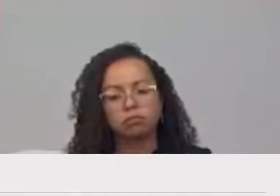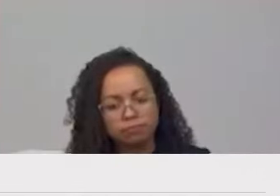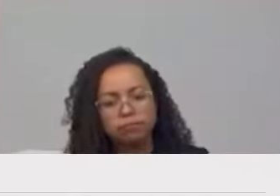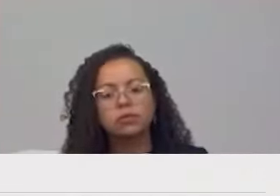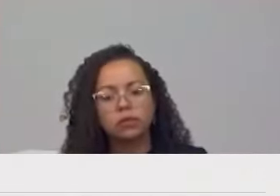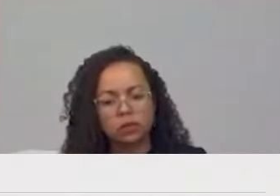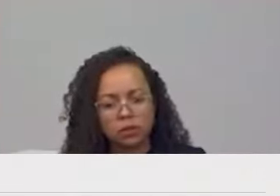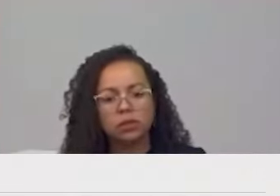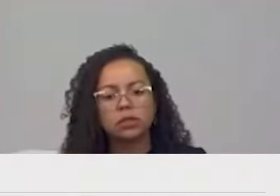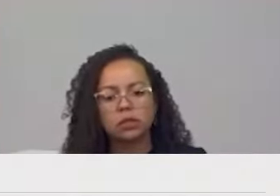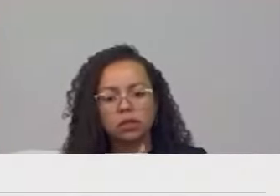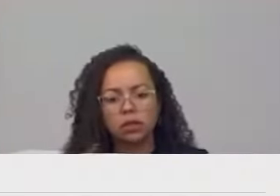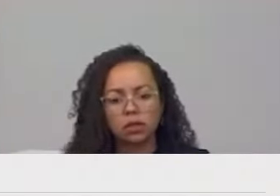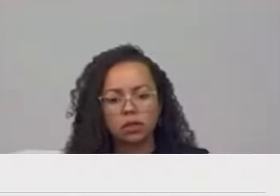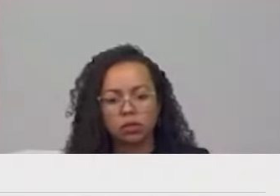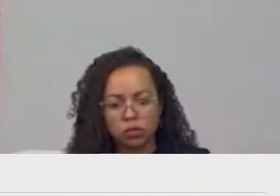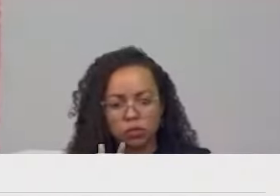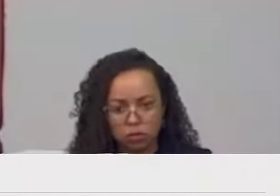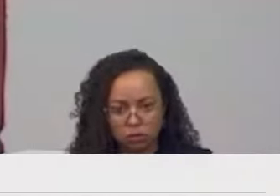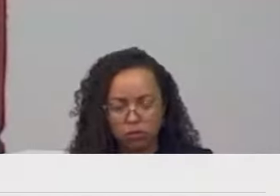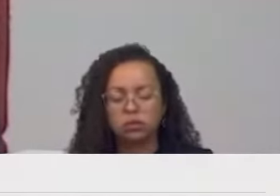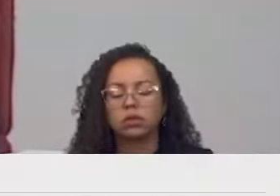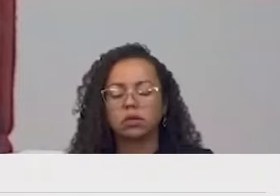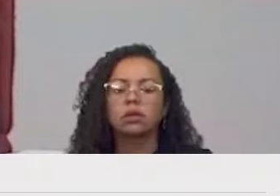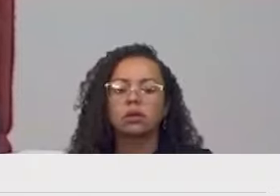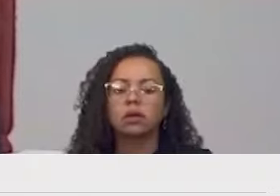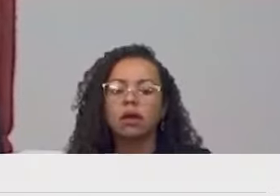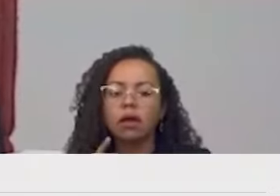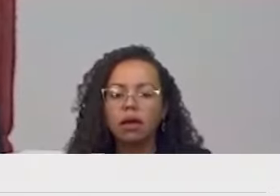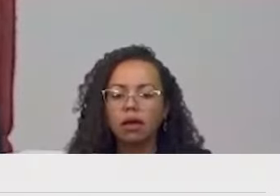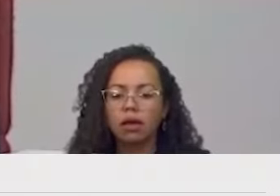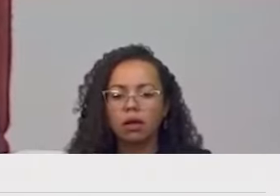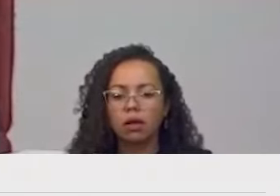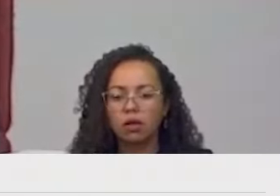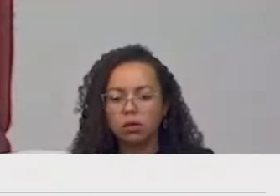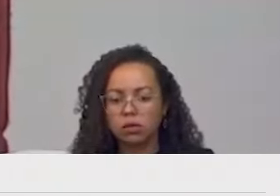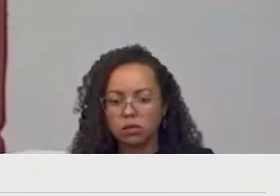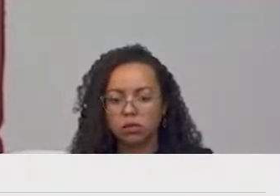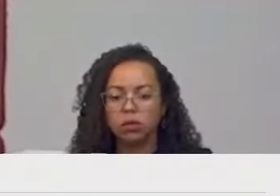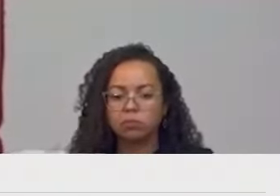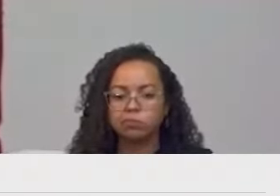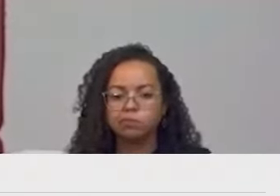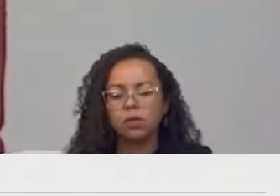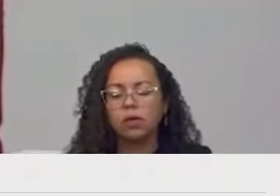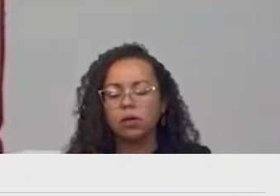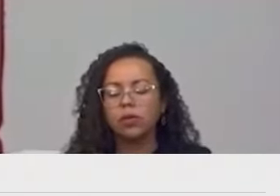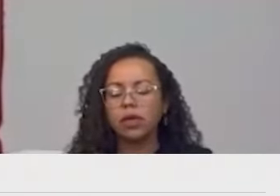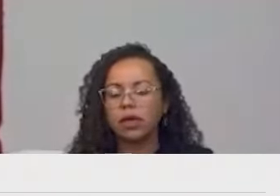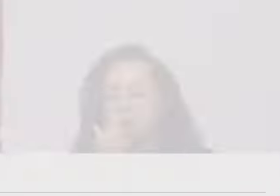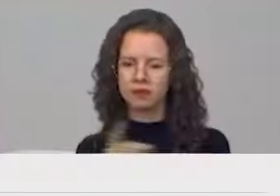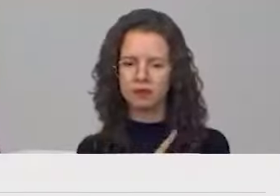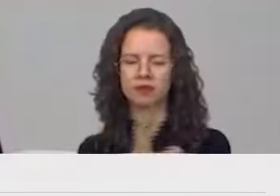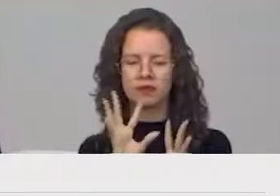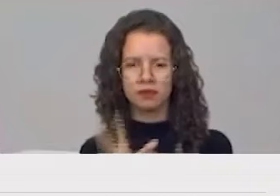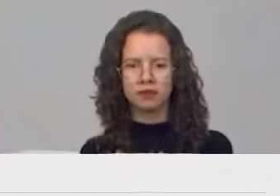de Moraes após denúncias de supostas negativas da realização de aborto legal em